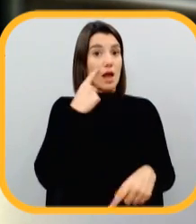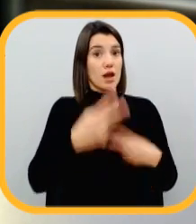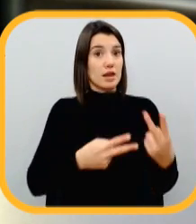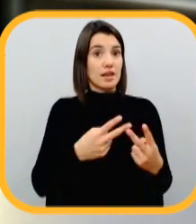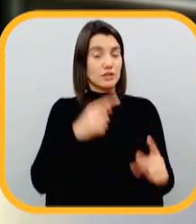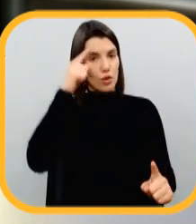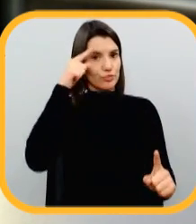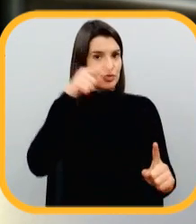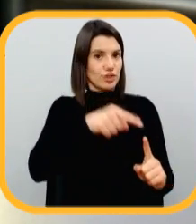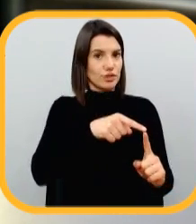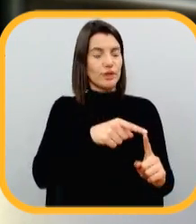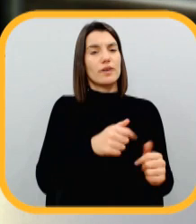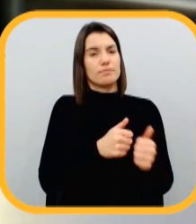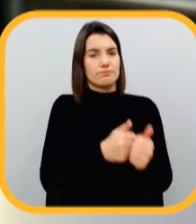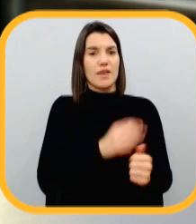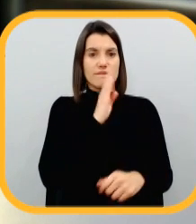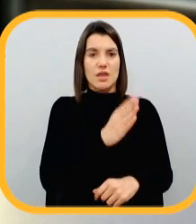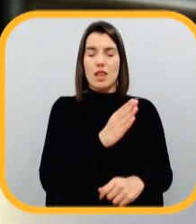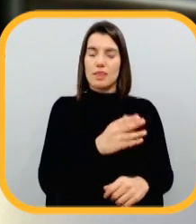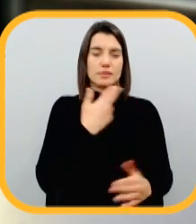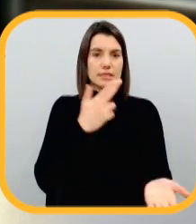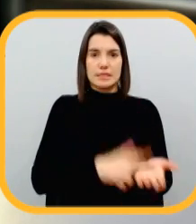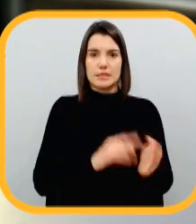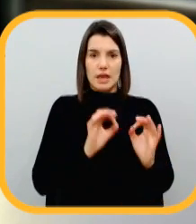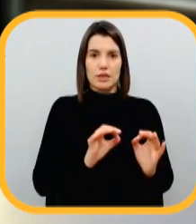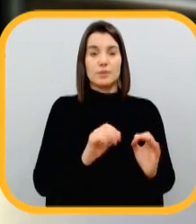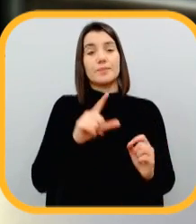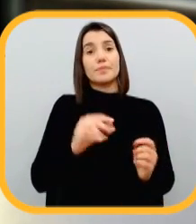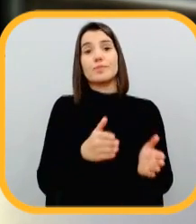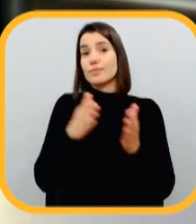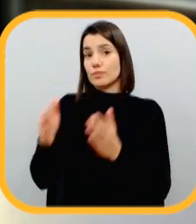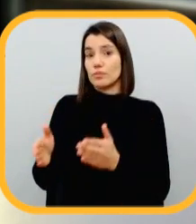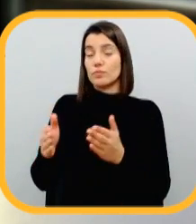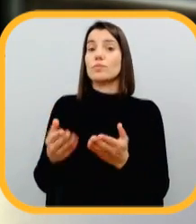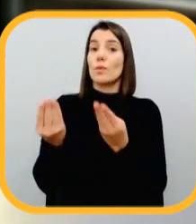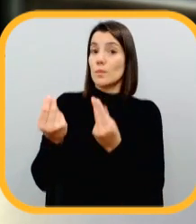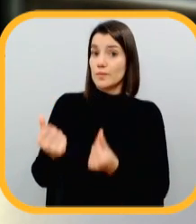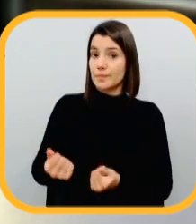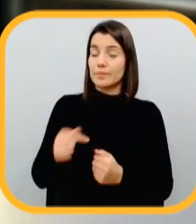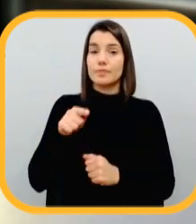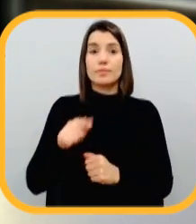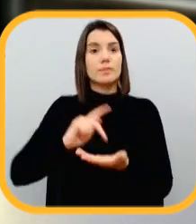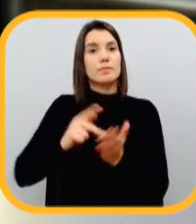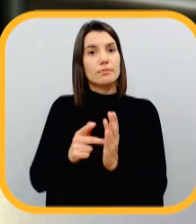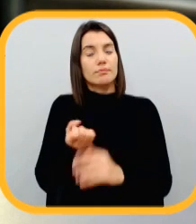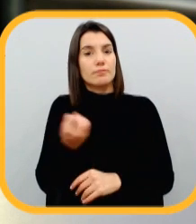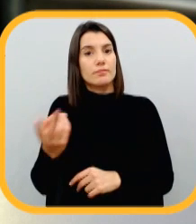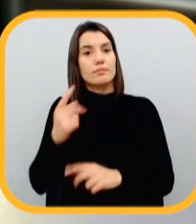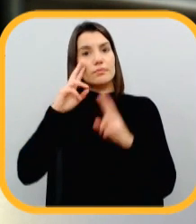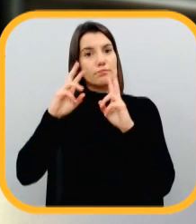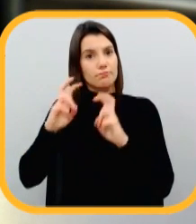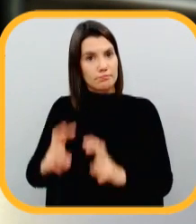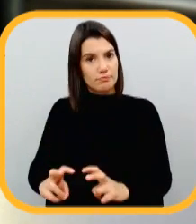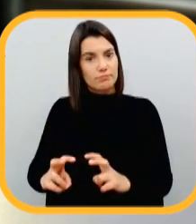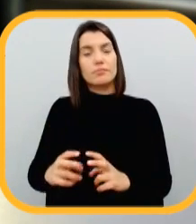de uma análise mais objetiva, mais fiel e mais exata. Por outro lado, a análise qualitativa é um conjunto de técnicas